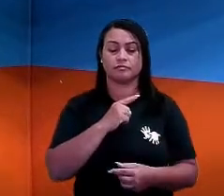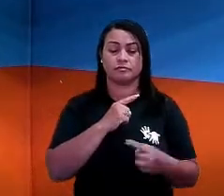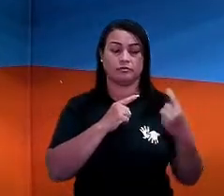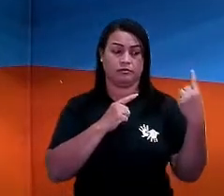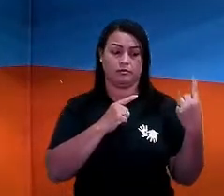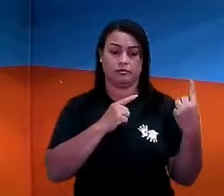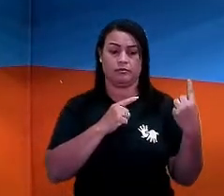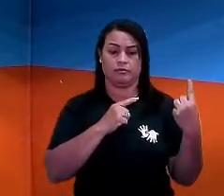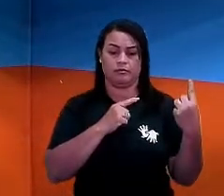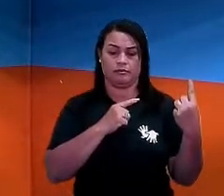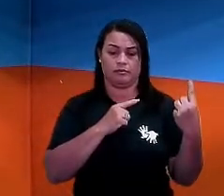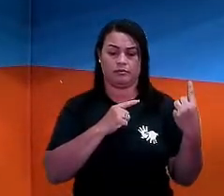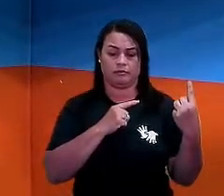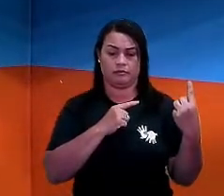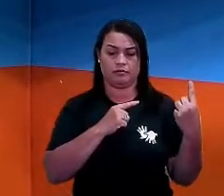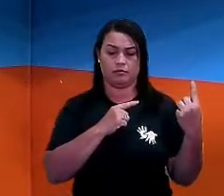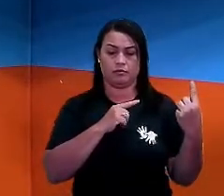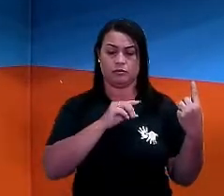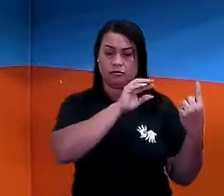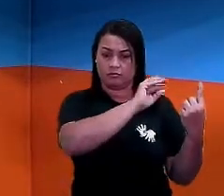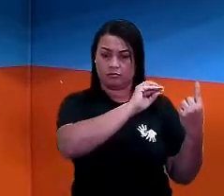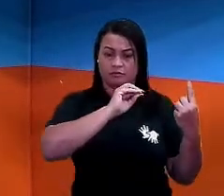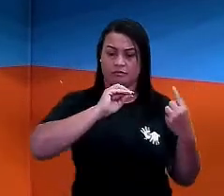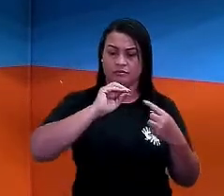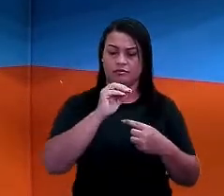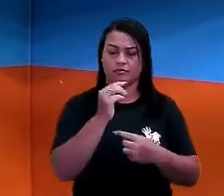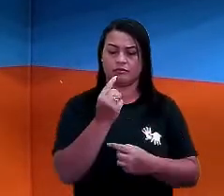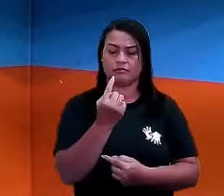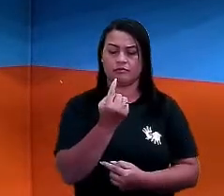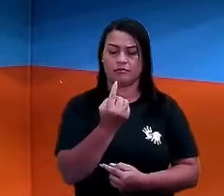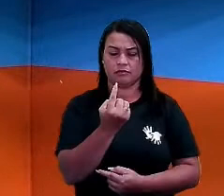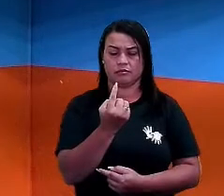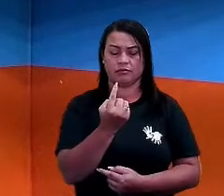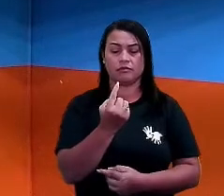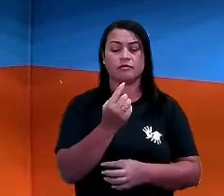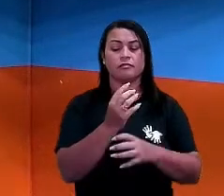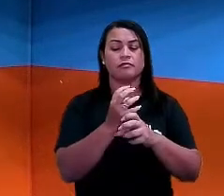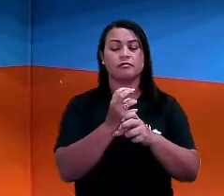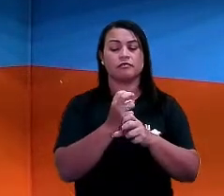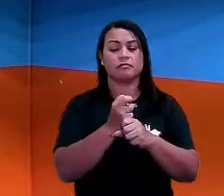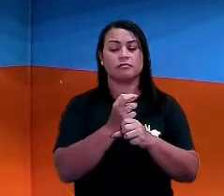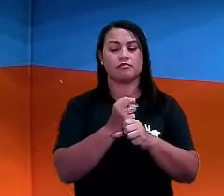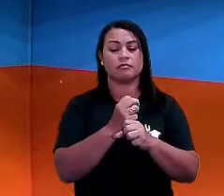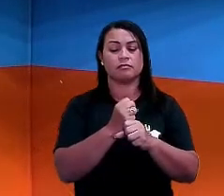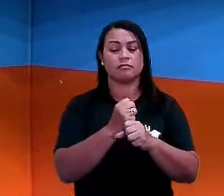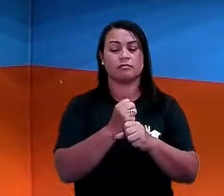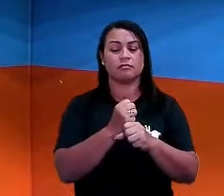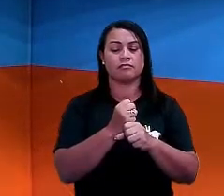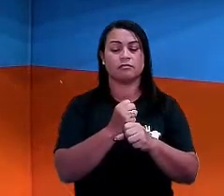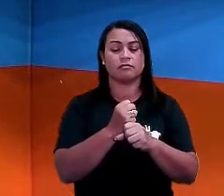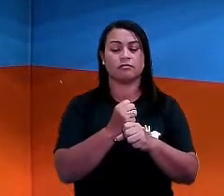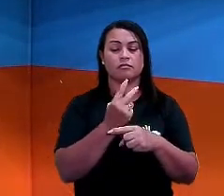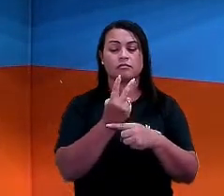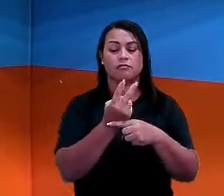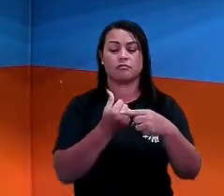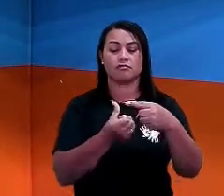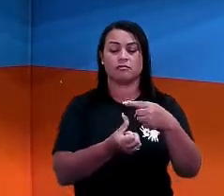inteiro, certo? Que é esse 1 aqui, e vou somar com os